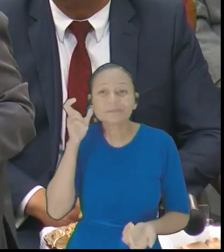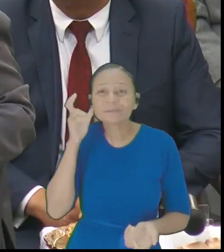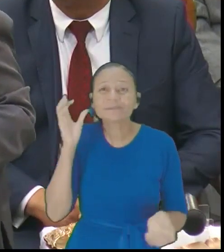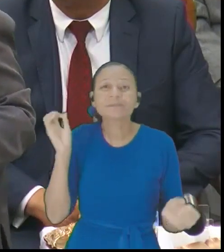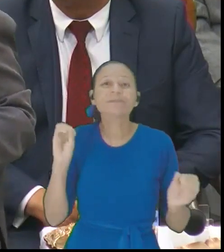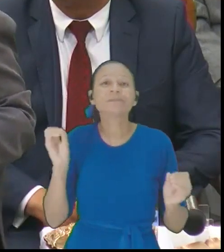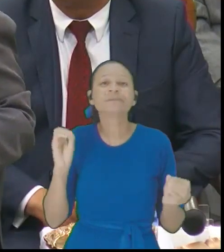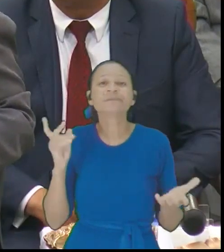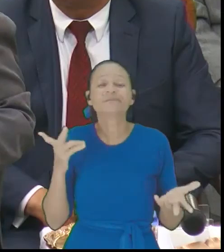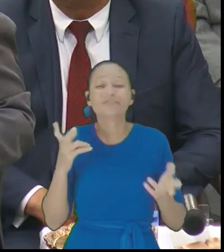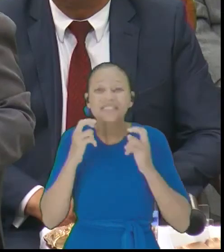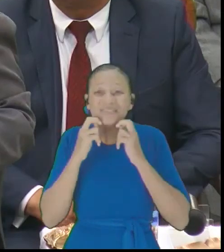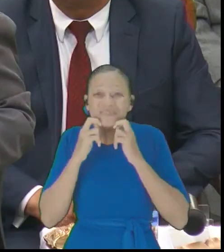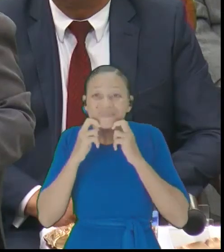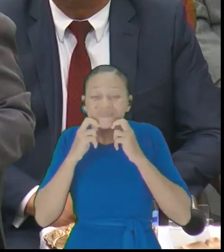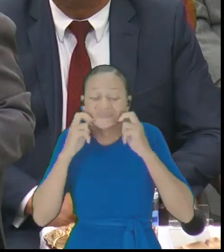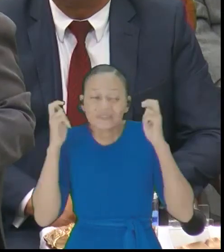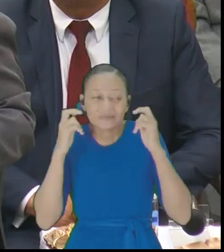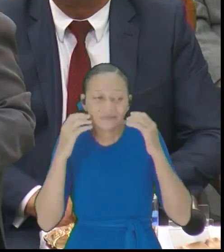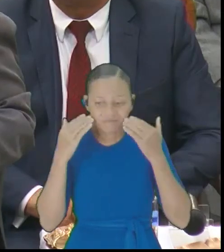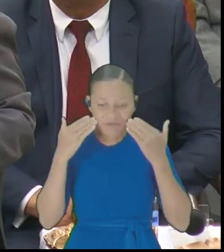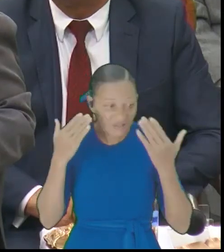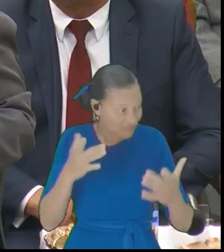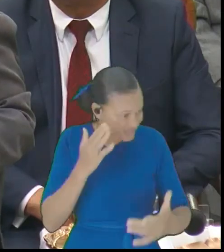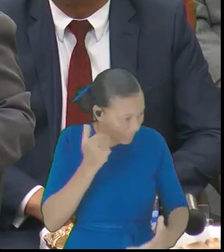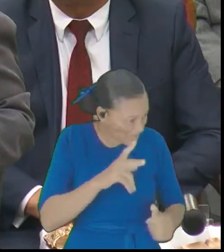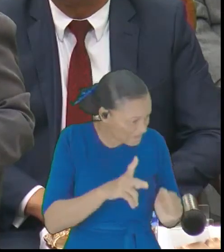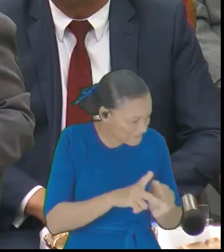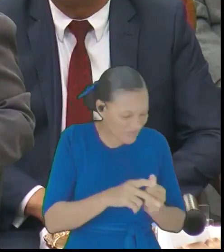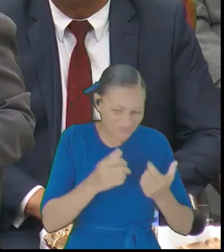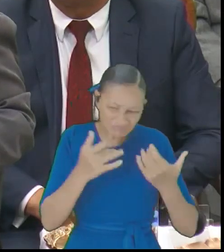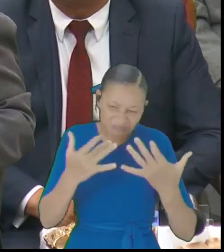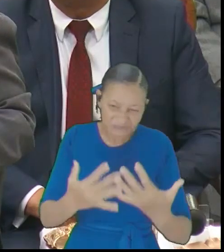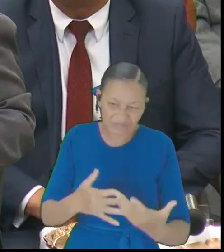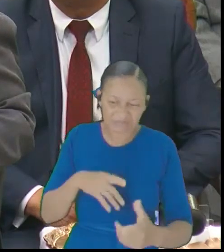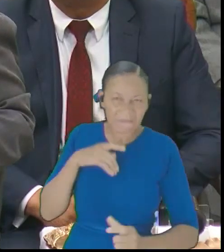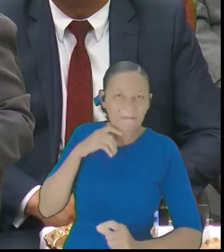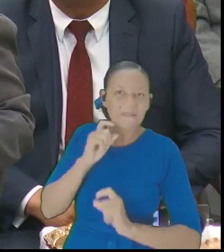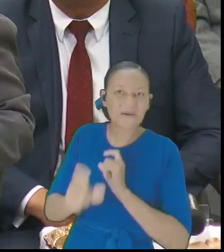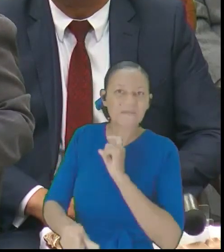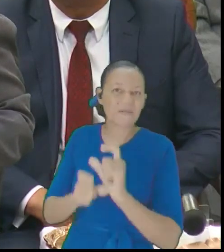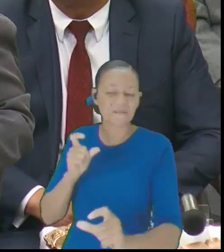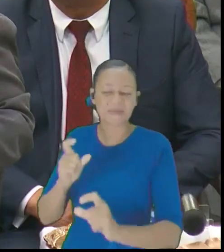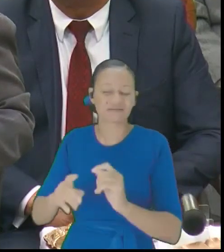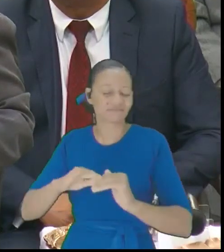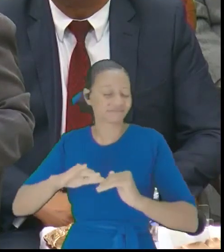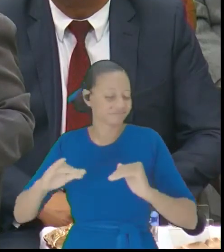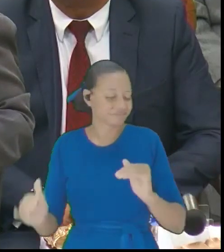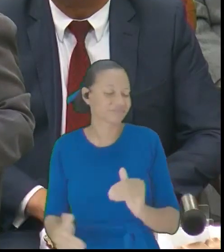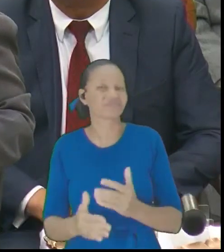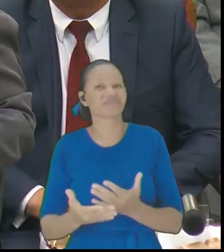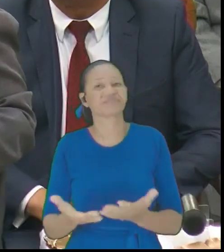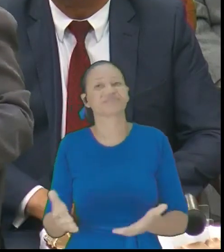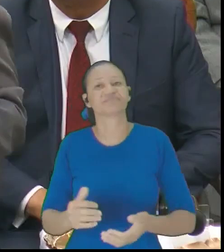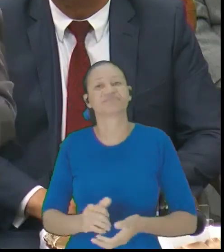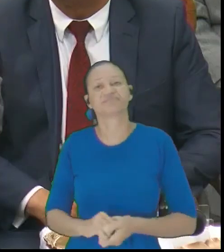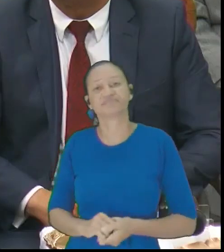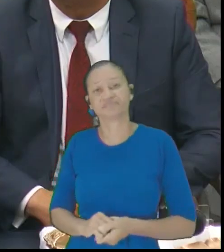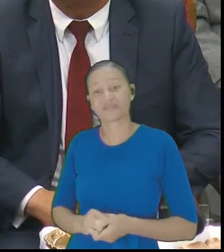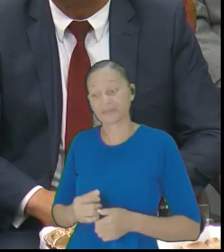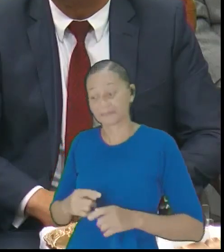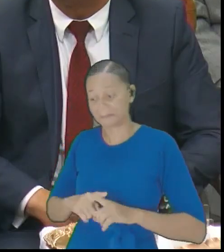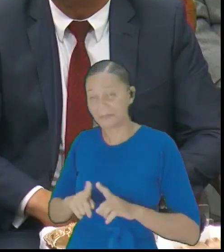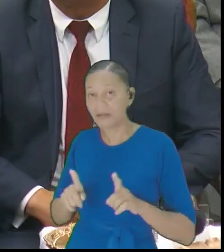Ele ia fazer vergonha para Pedro um dia, ia humilhar Pedro um dia, ia desclassificá-lo um dia, mas